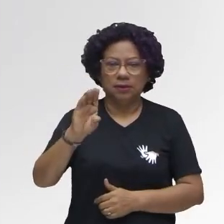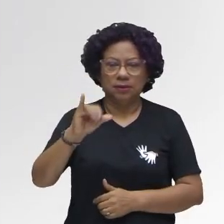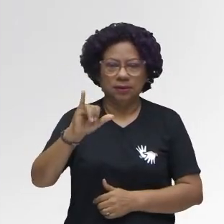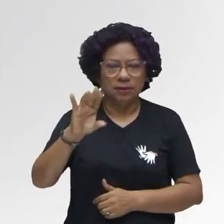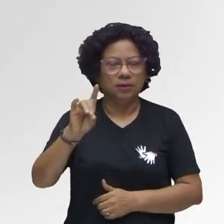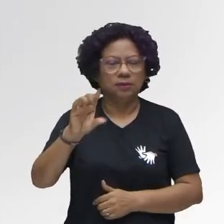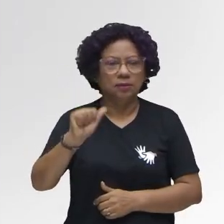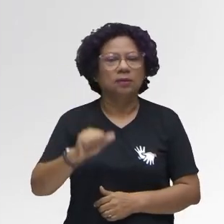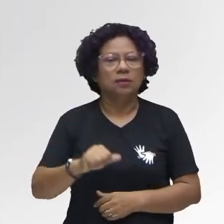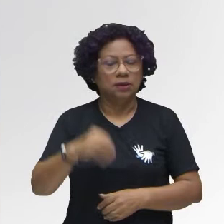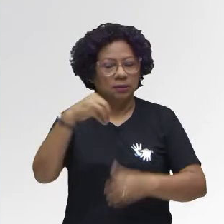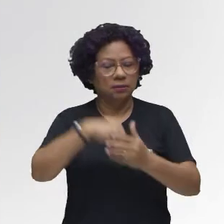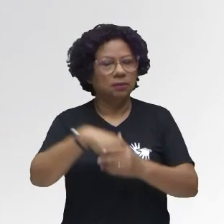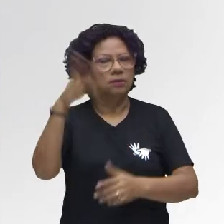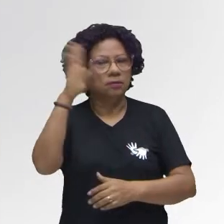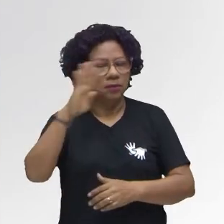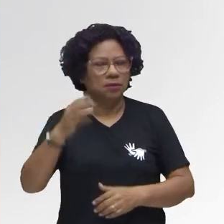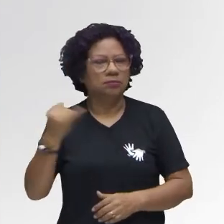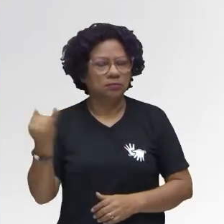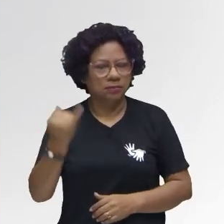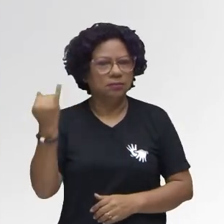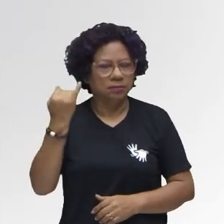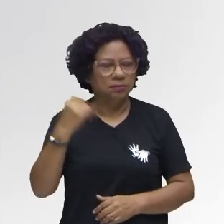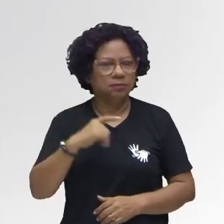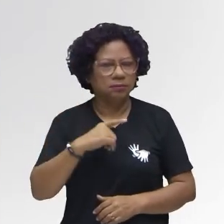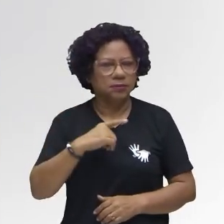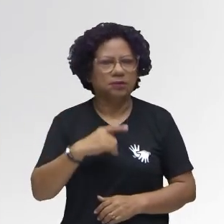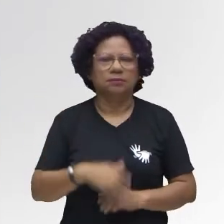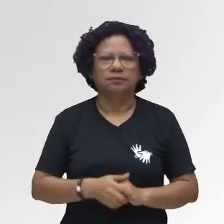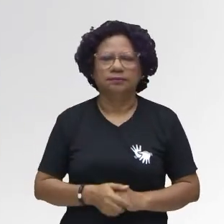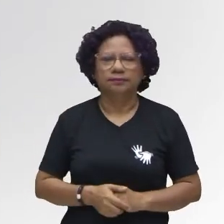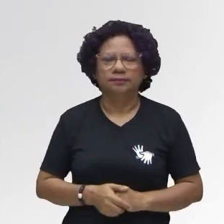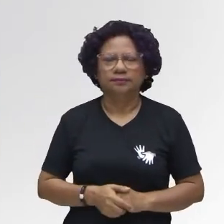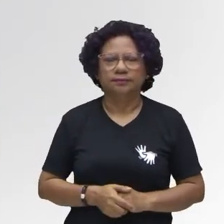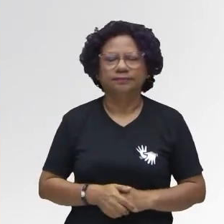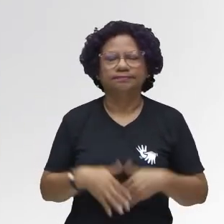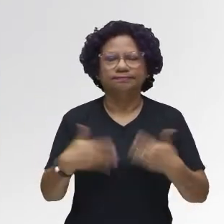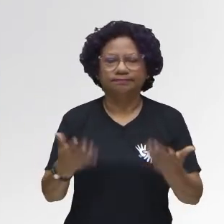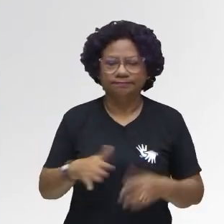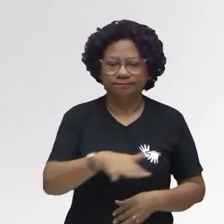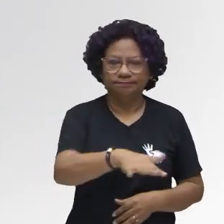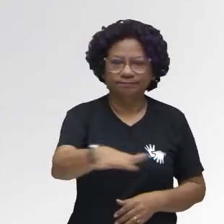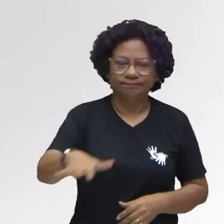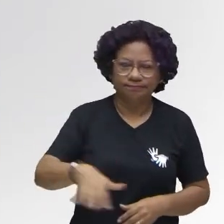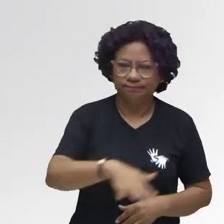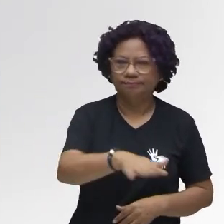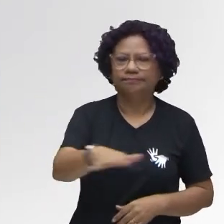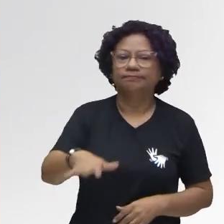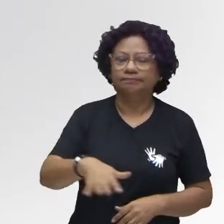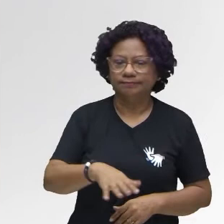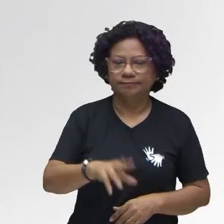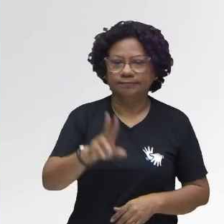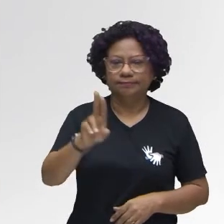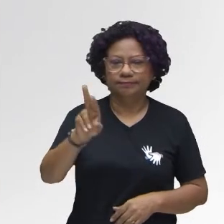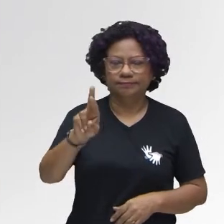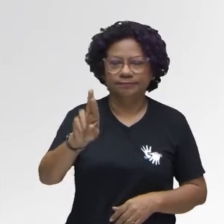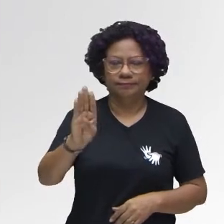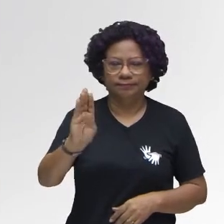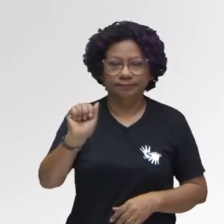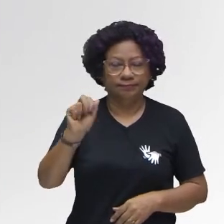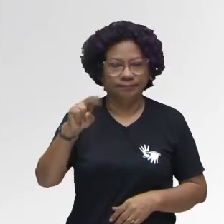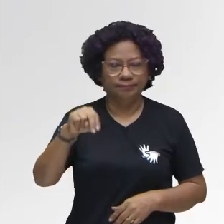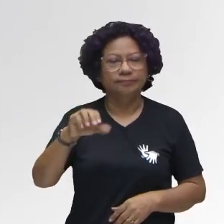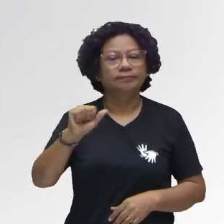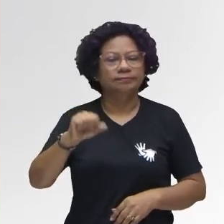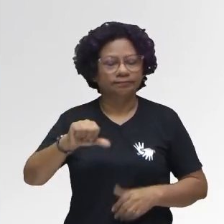grande produção. Então, como a gente pôde observar, o espaço urbano brasileiro ele se modificou ao longo dos séculos devido